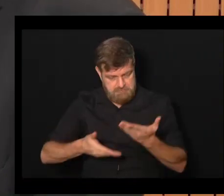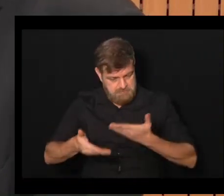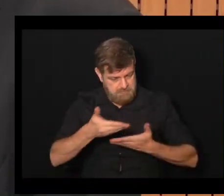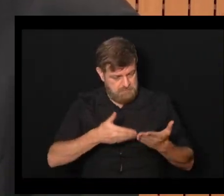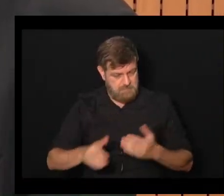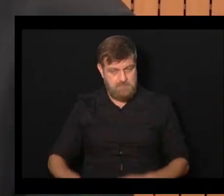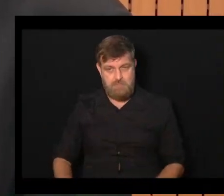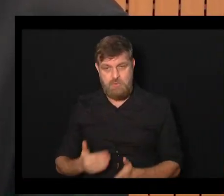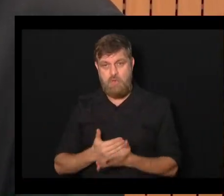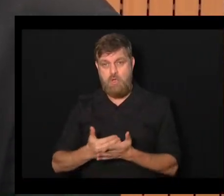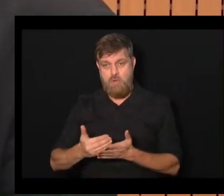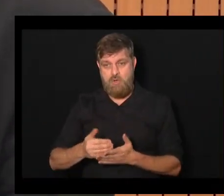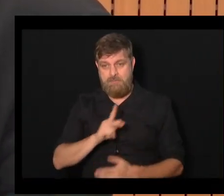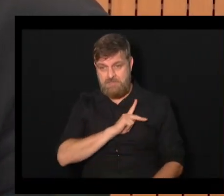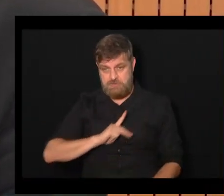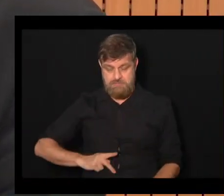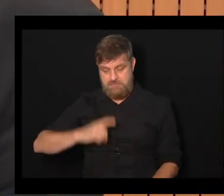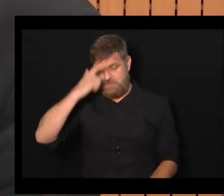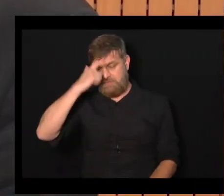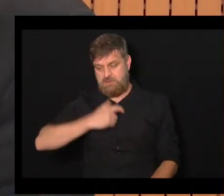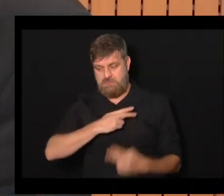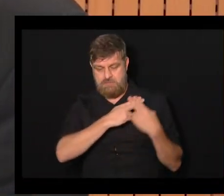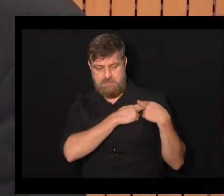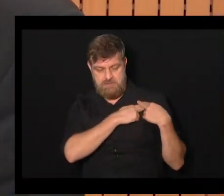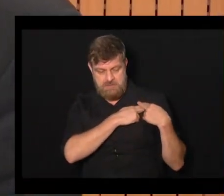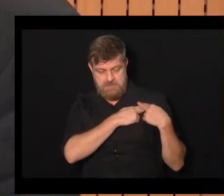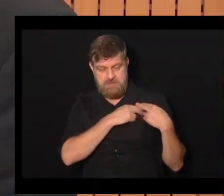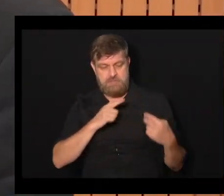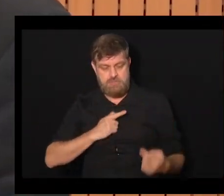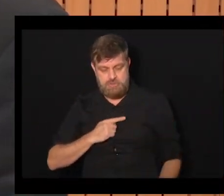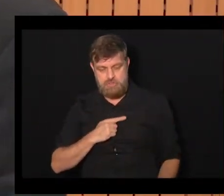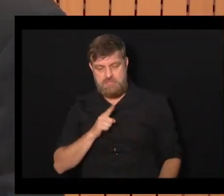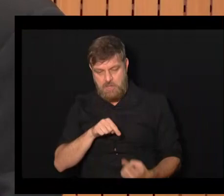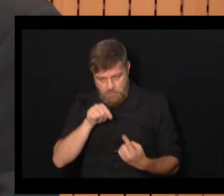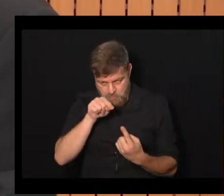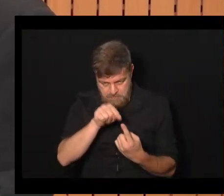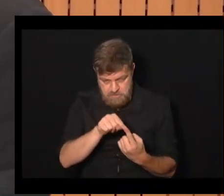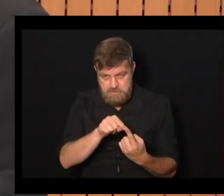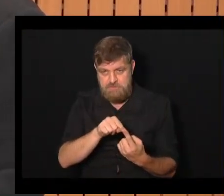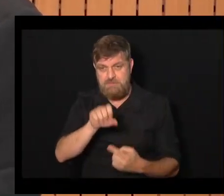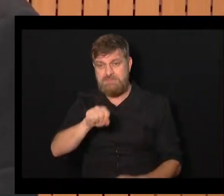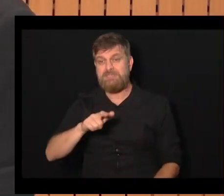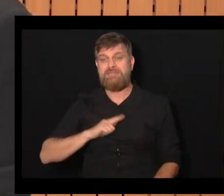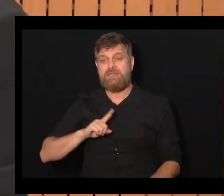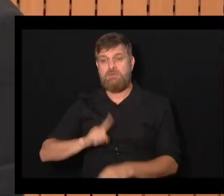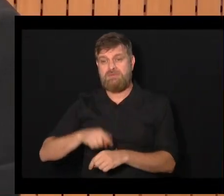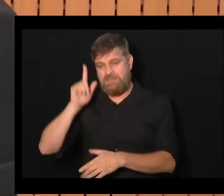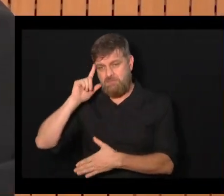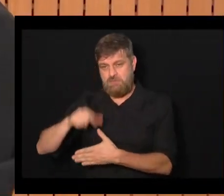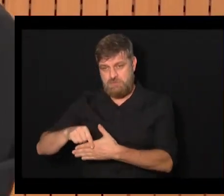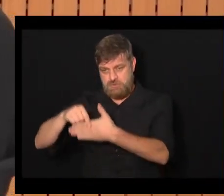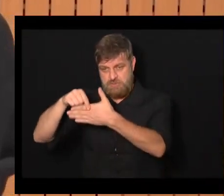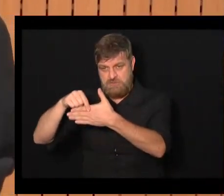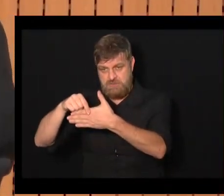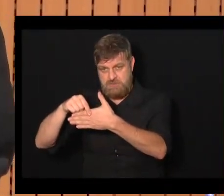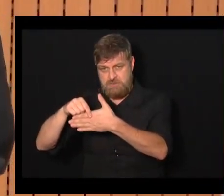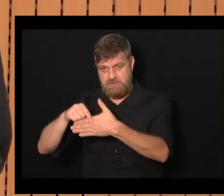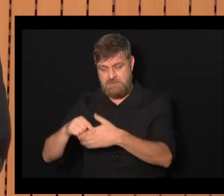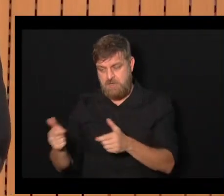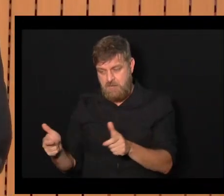nossa administração aqui à frente da Câmara Municipal, esse era um dos itens. Nós temos o tempo de liderança da